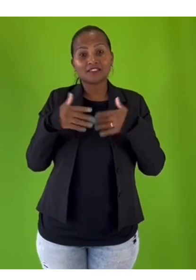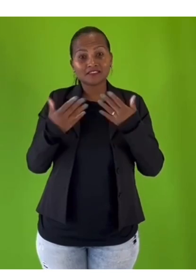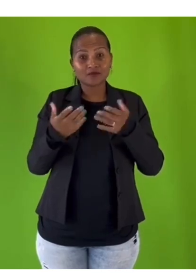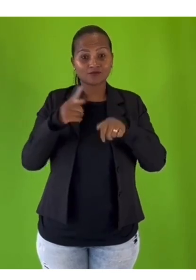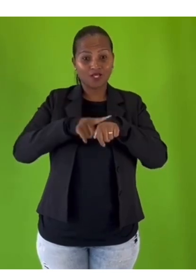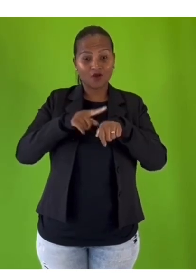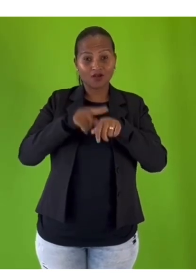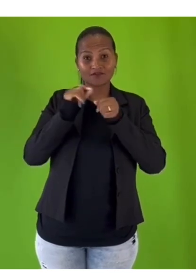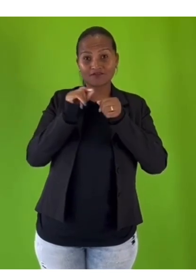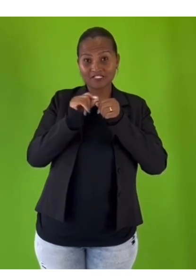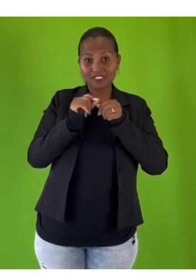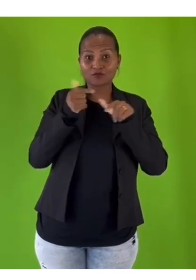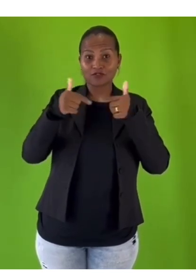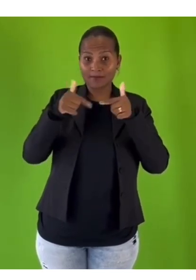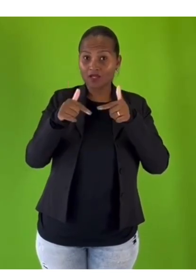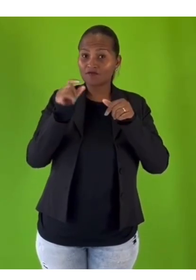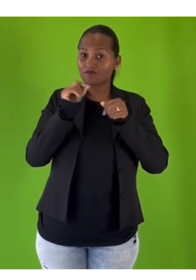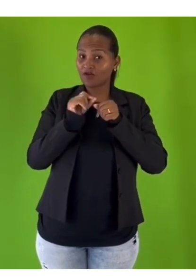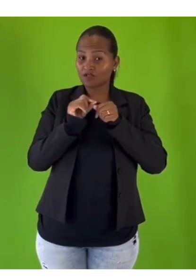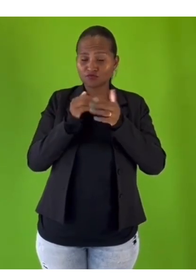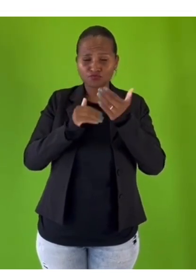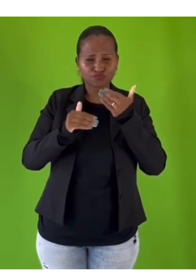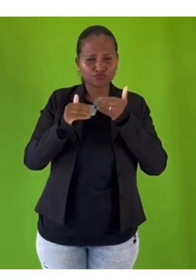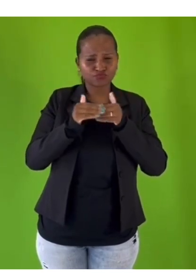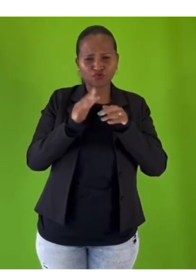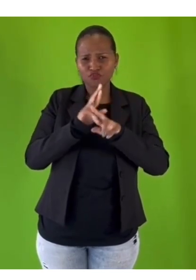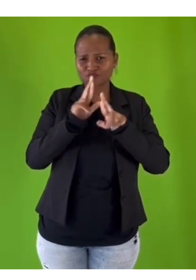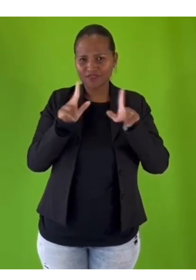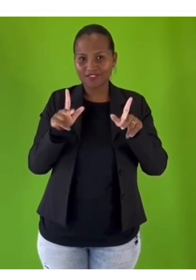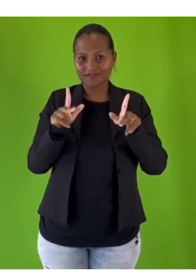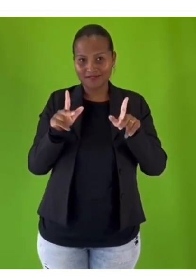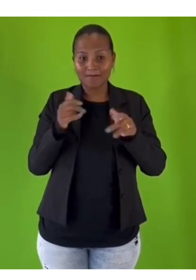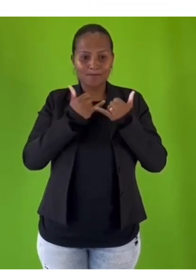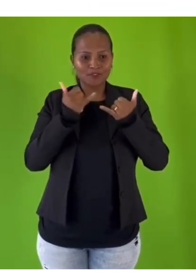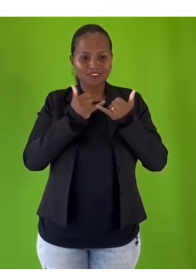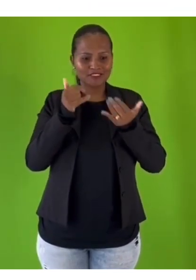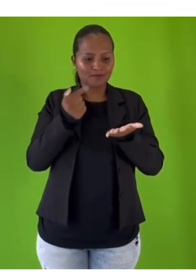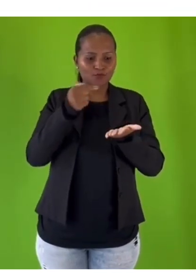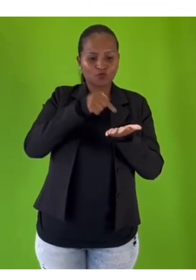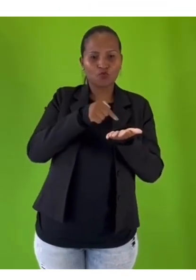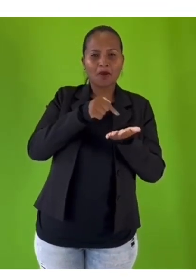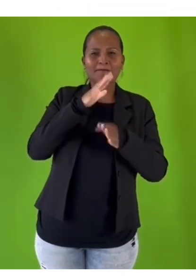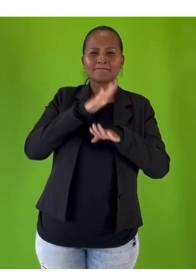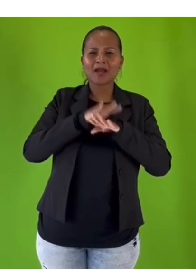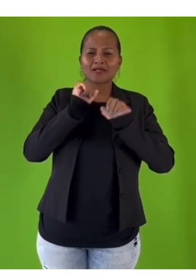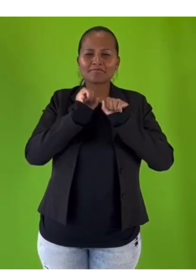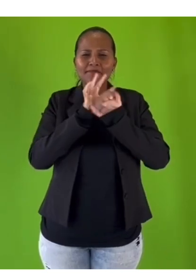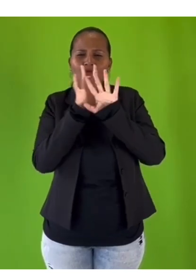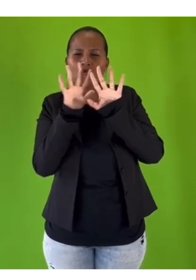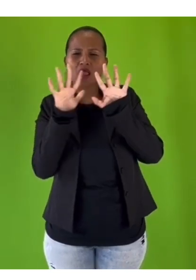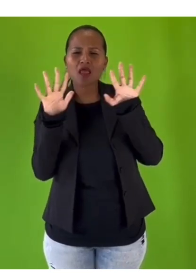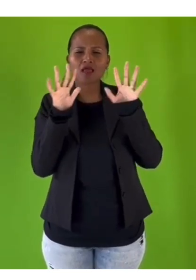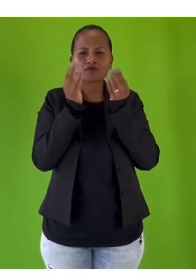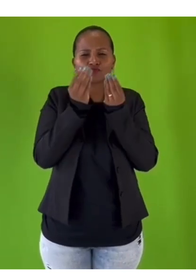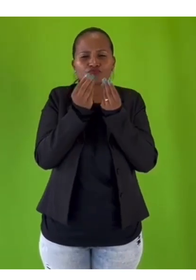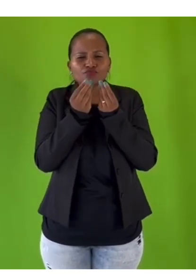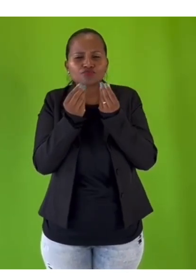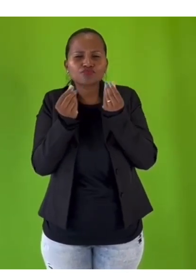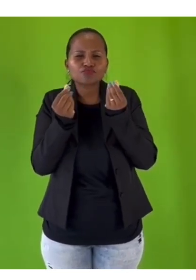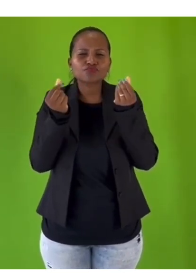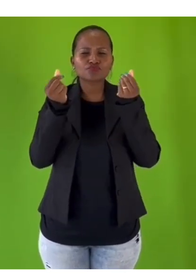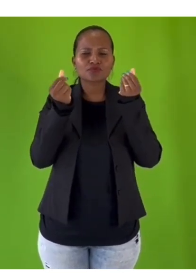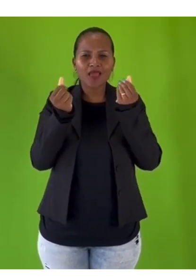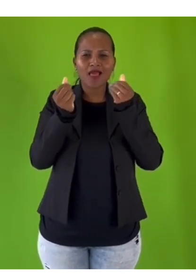isso, na hora que você vai executar o trabalho, faz toda a diferença. Aqui, por exemplo, ele tem mais brilho, ele tem mais